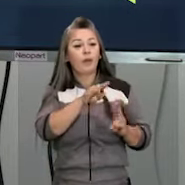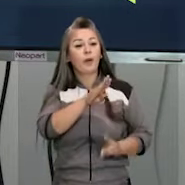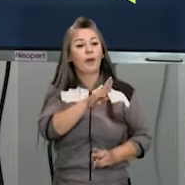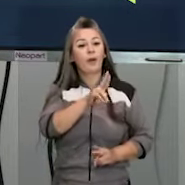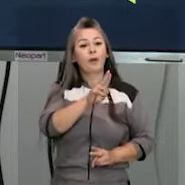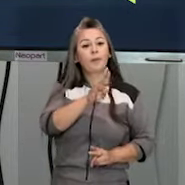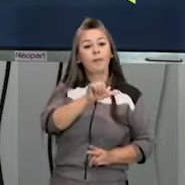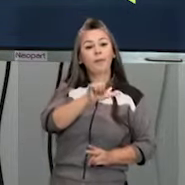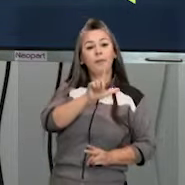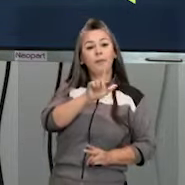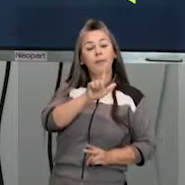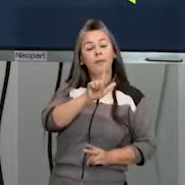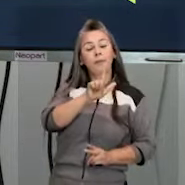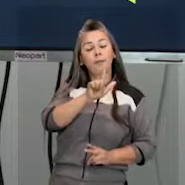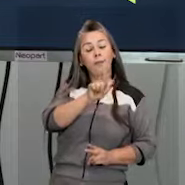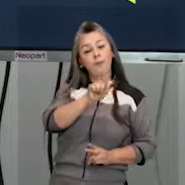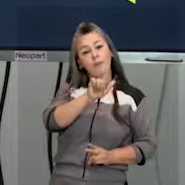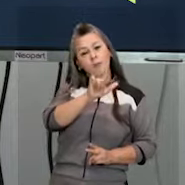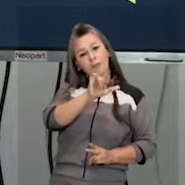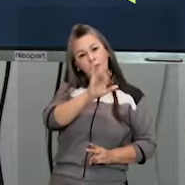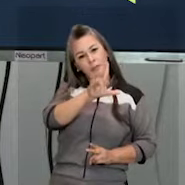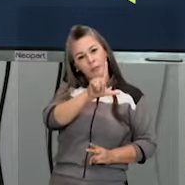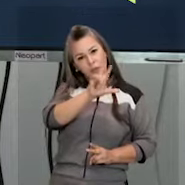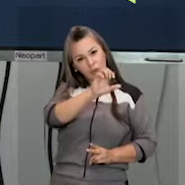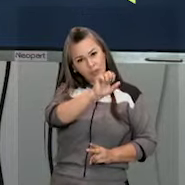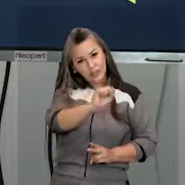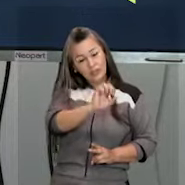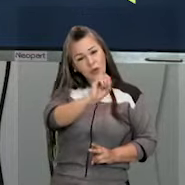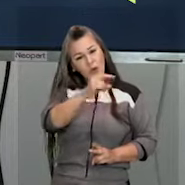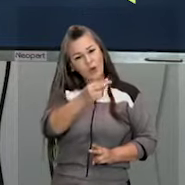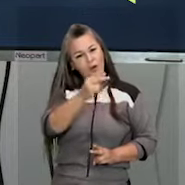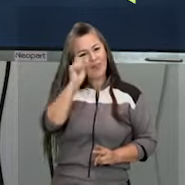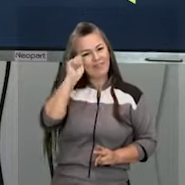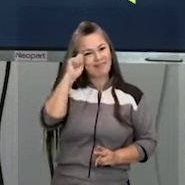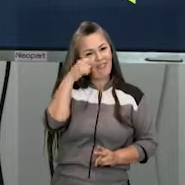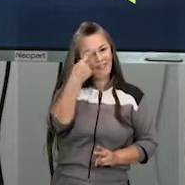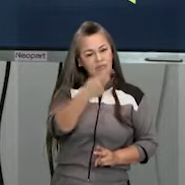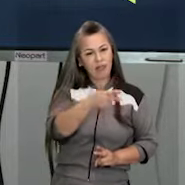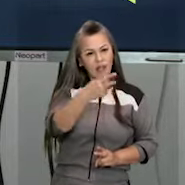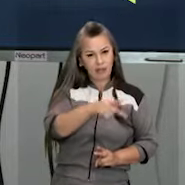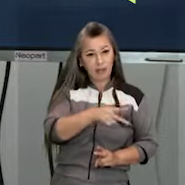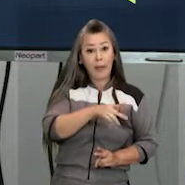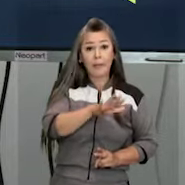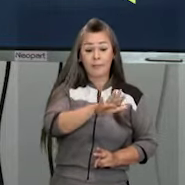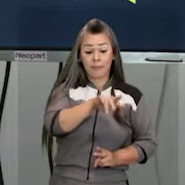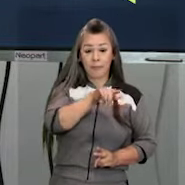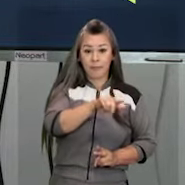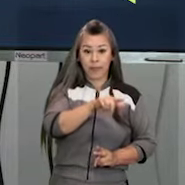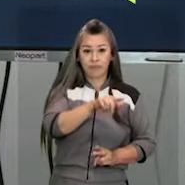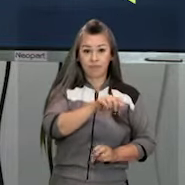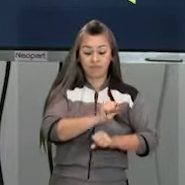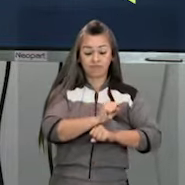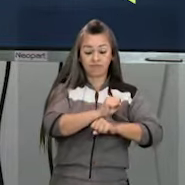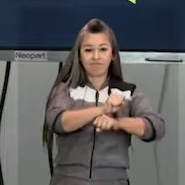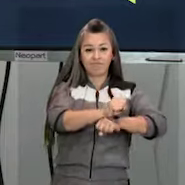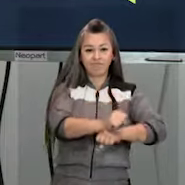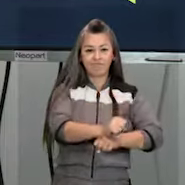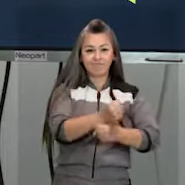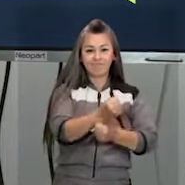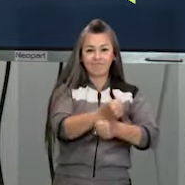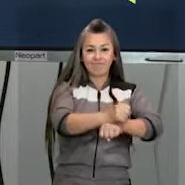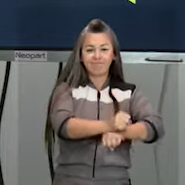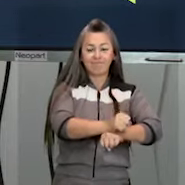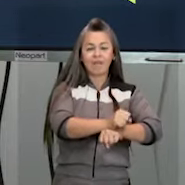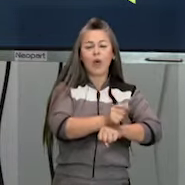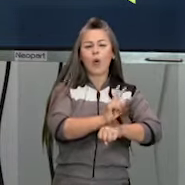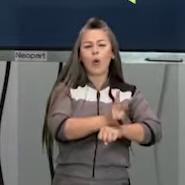Essa escravização dos povos indígenas, dos povos originários, ela foi mantida mesmo depois que iniciou-se